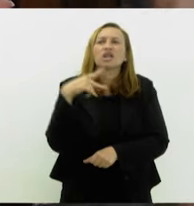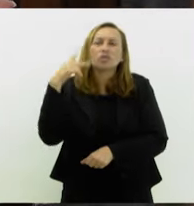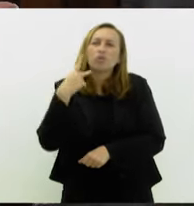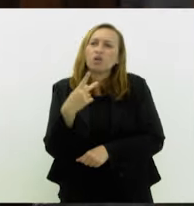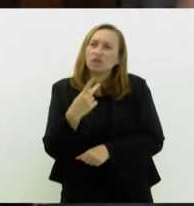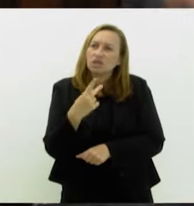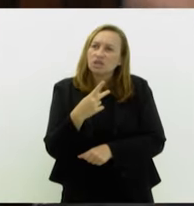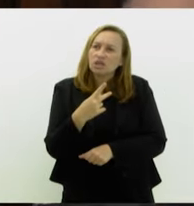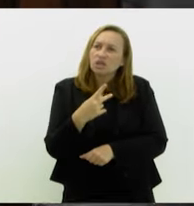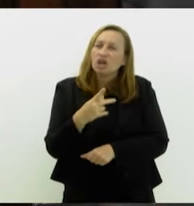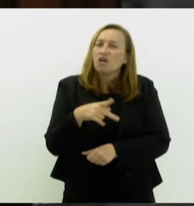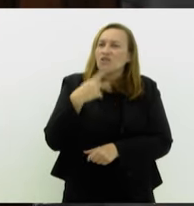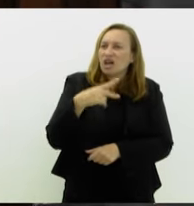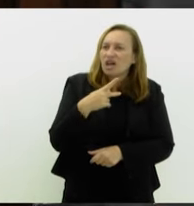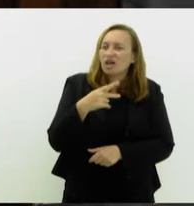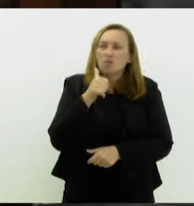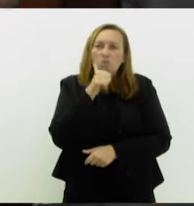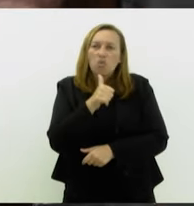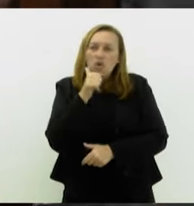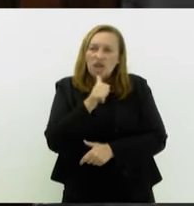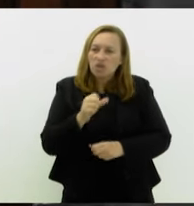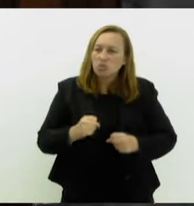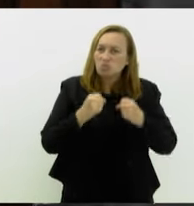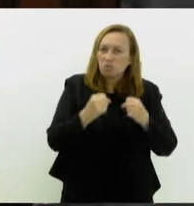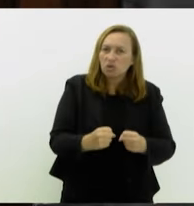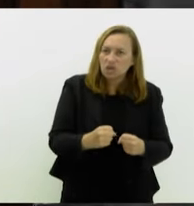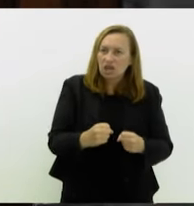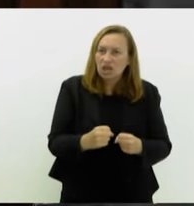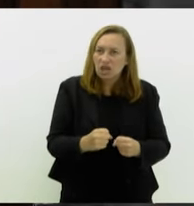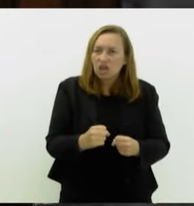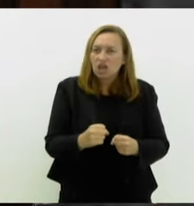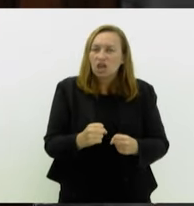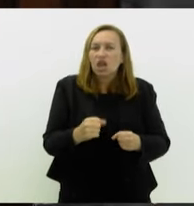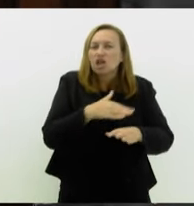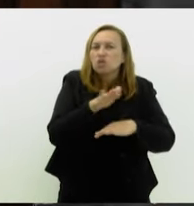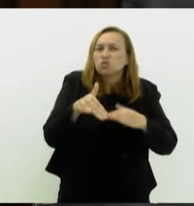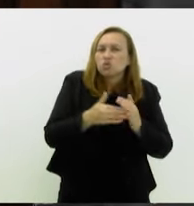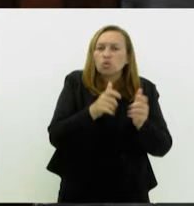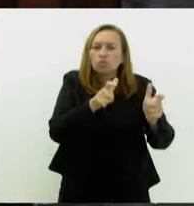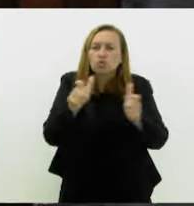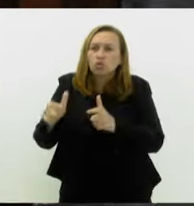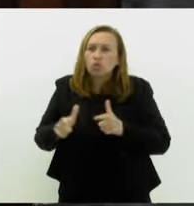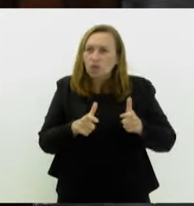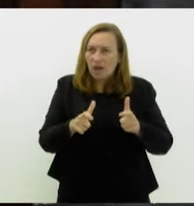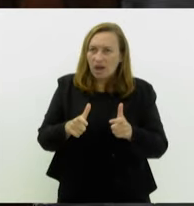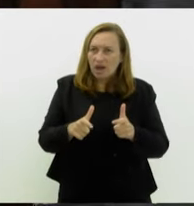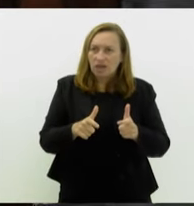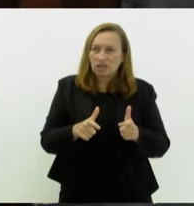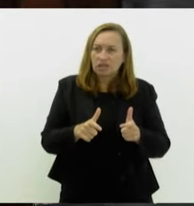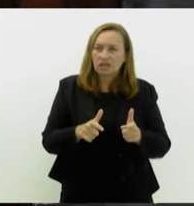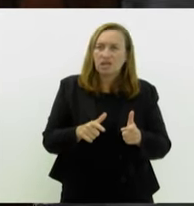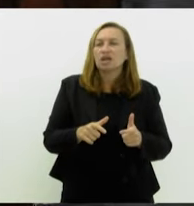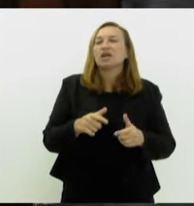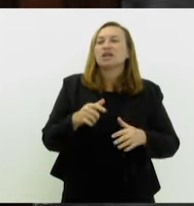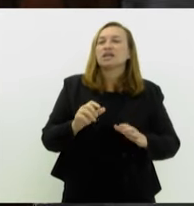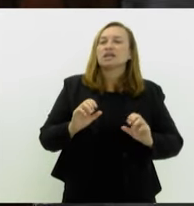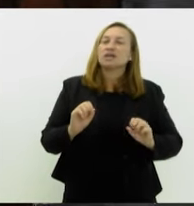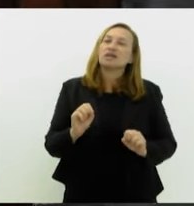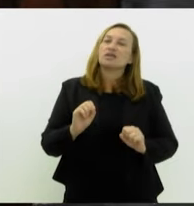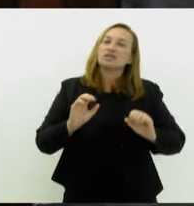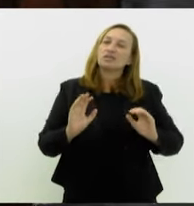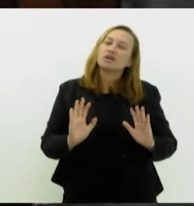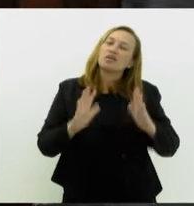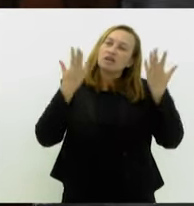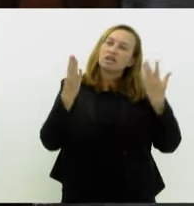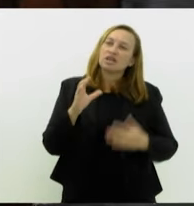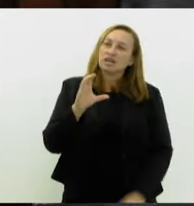em espaço de poder nós não estamos falando só no Parlamento nós estamos falando todos os espaços Nossa campanha no CNJ e fica aqui